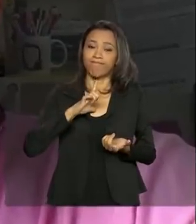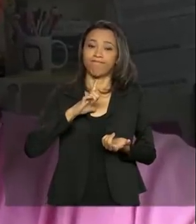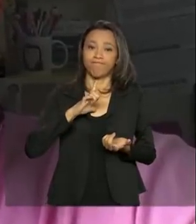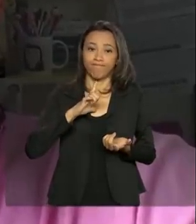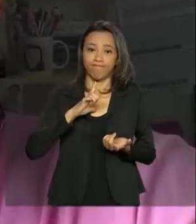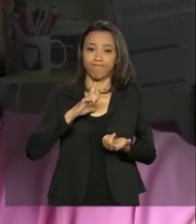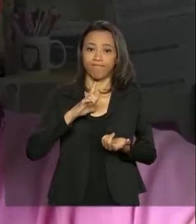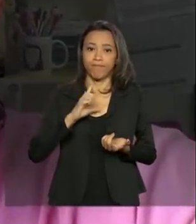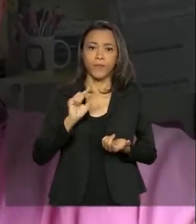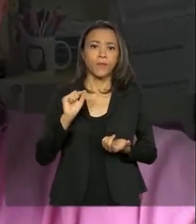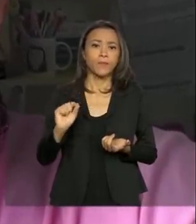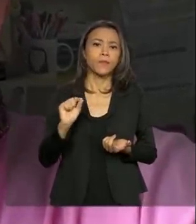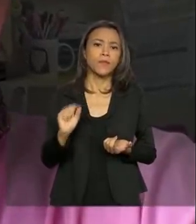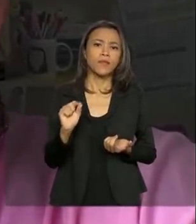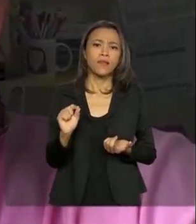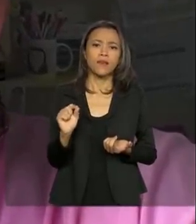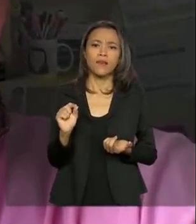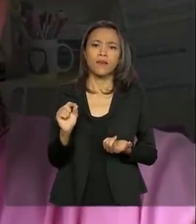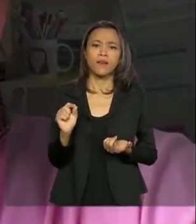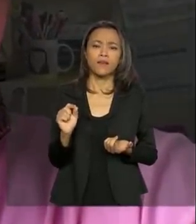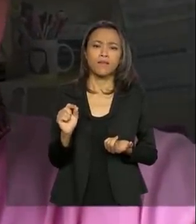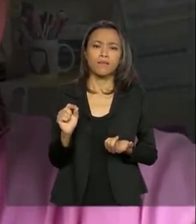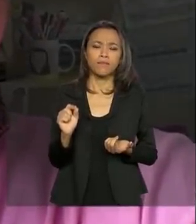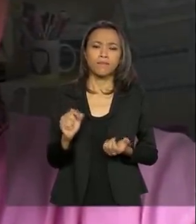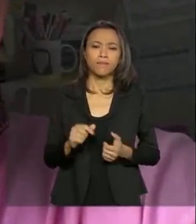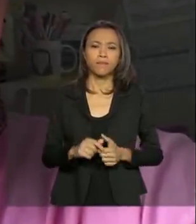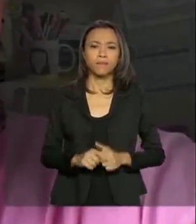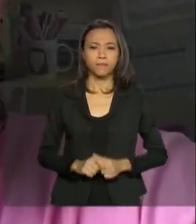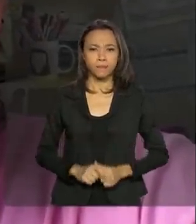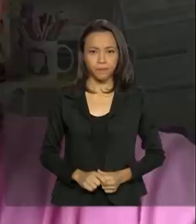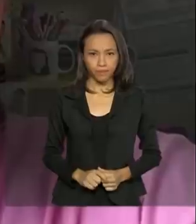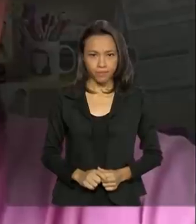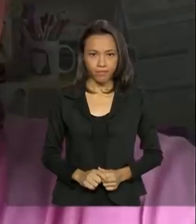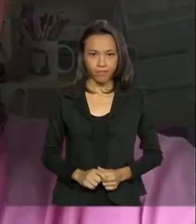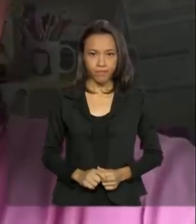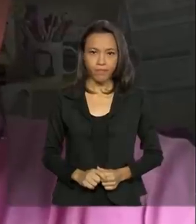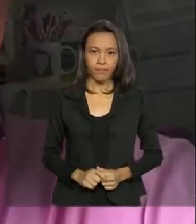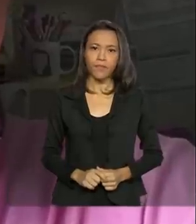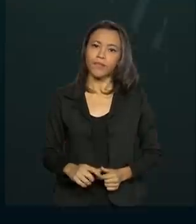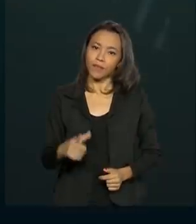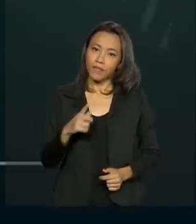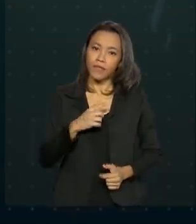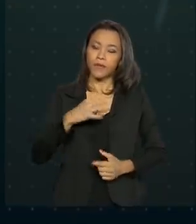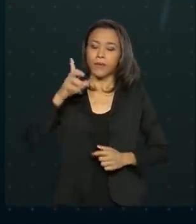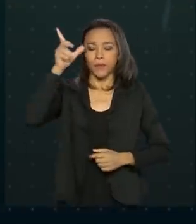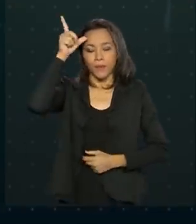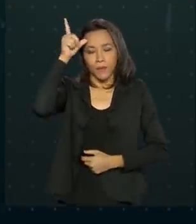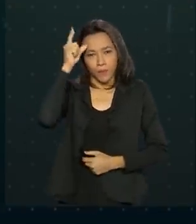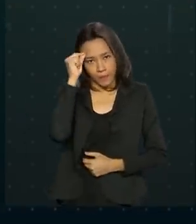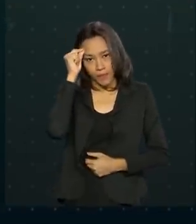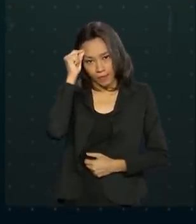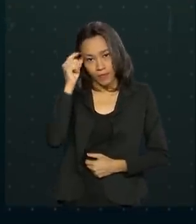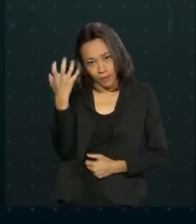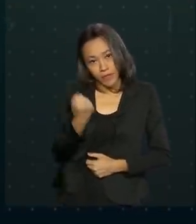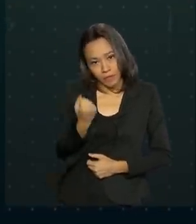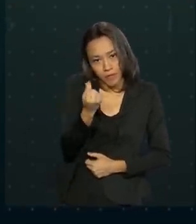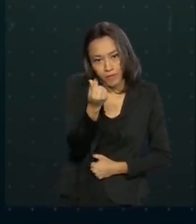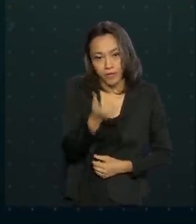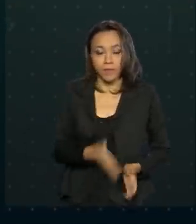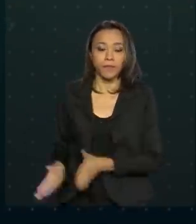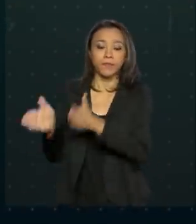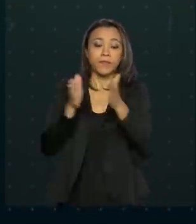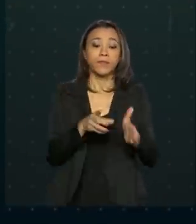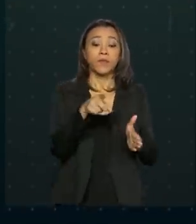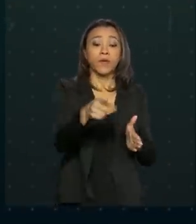pelo menos alguma algum respiro a liberação dos recursos será